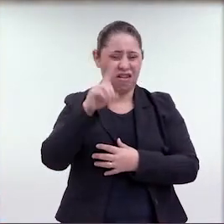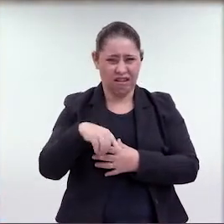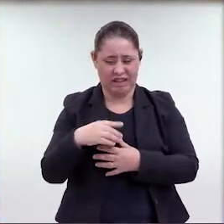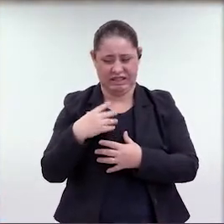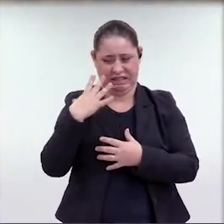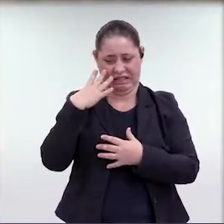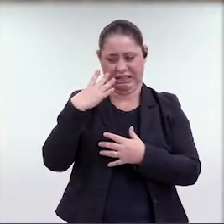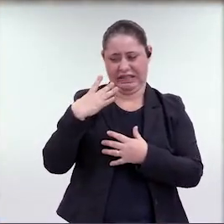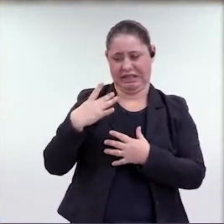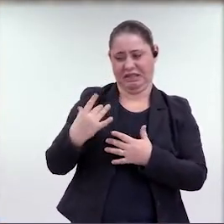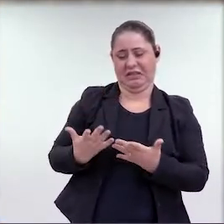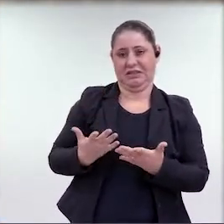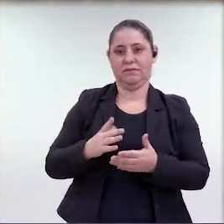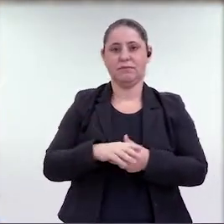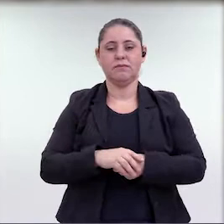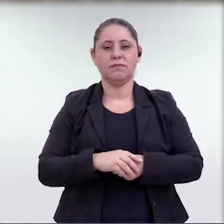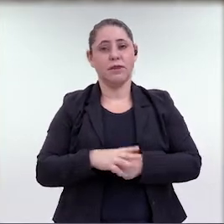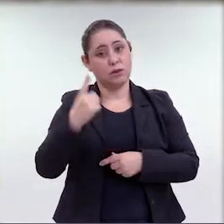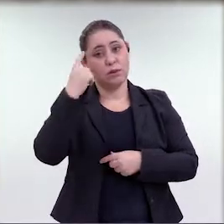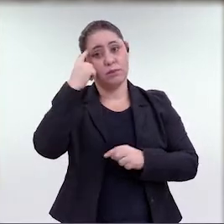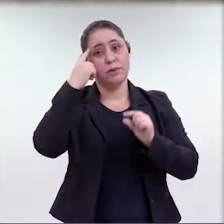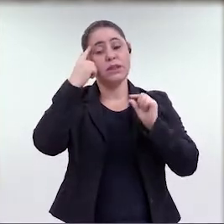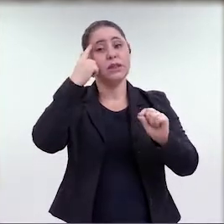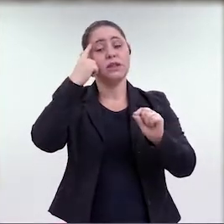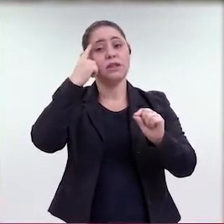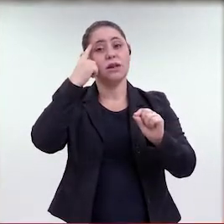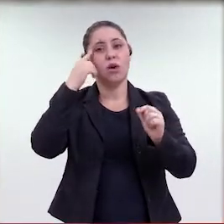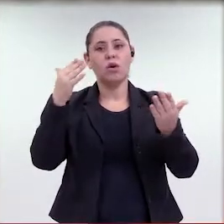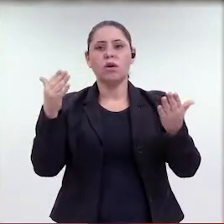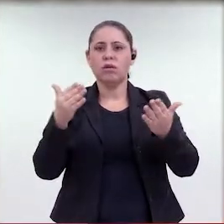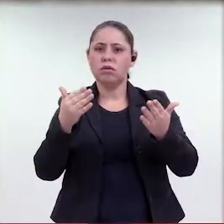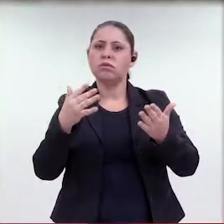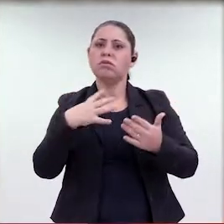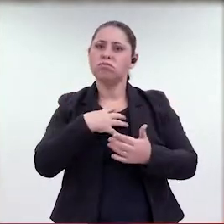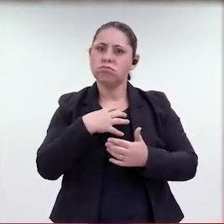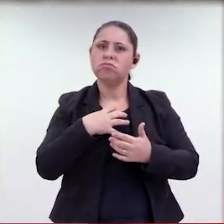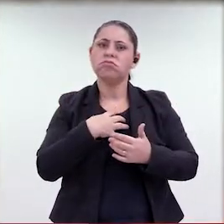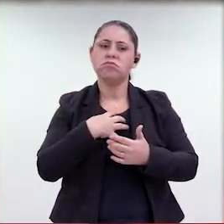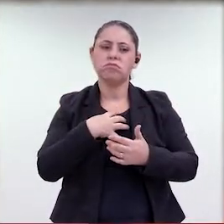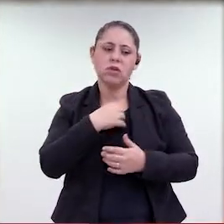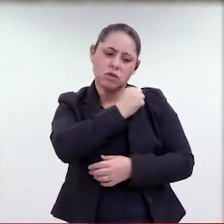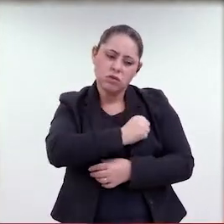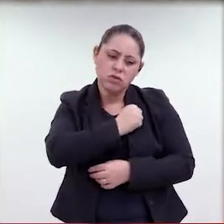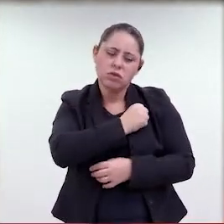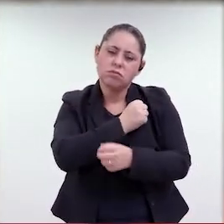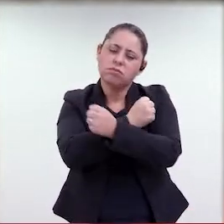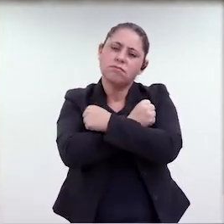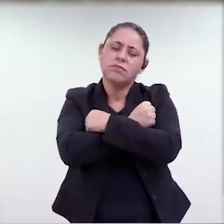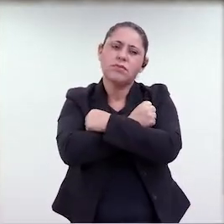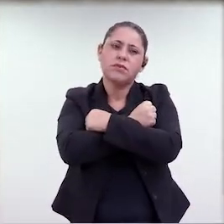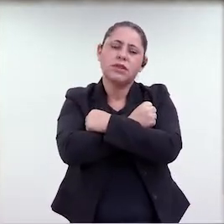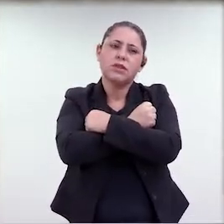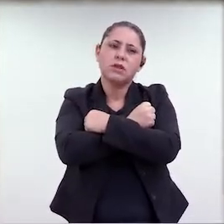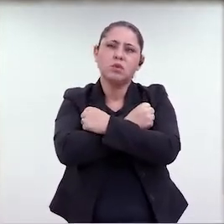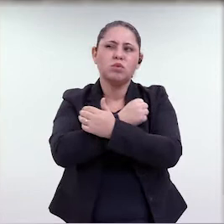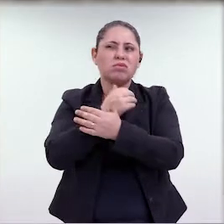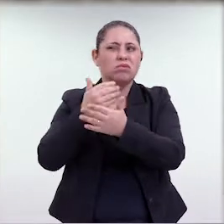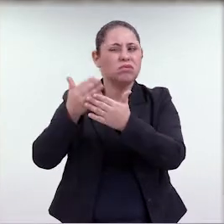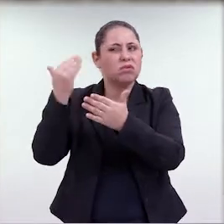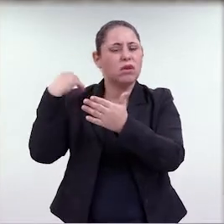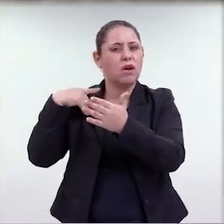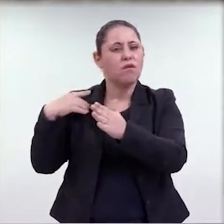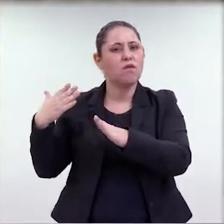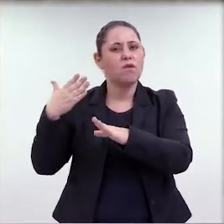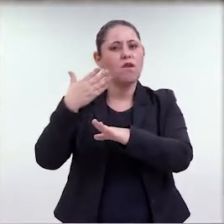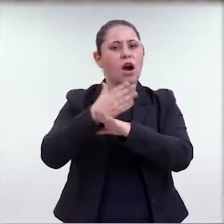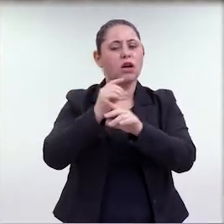fica, ai, sabe? Aí eu achei, só que hoje eu sinto saudade de abraçar. Esses dias eu fui à Assembleia